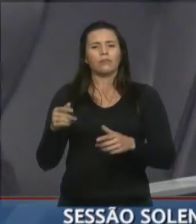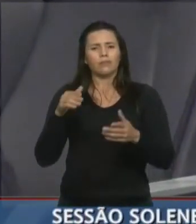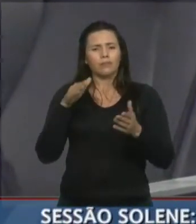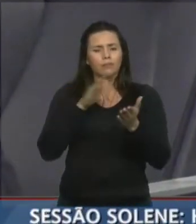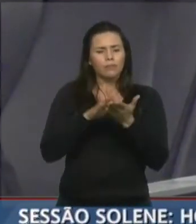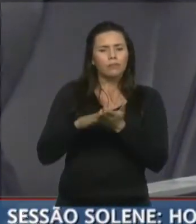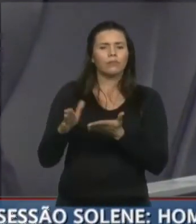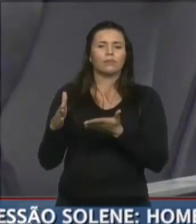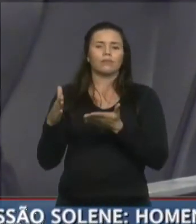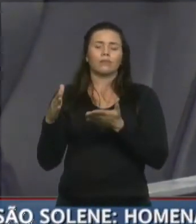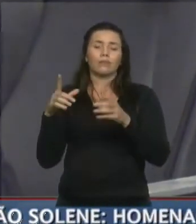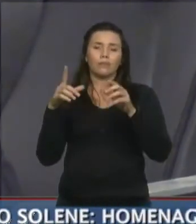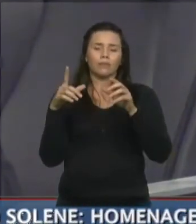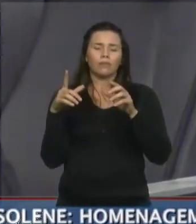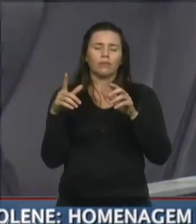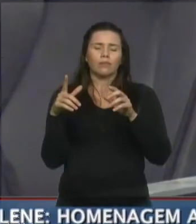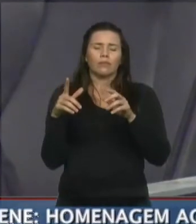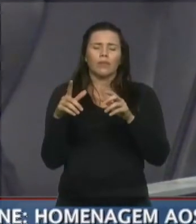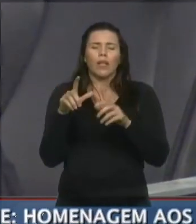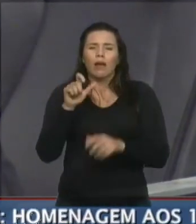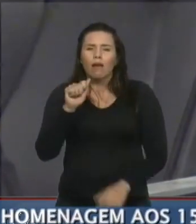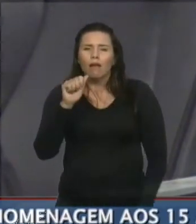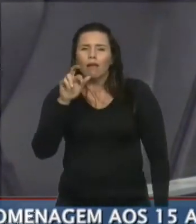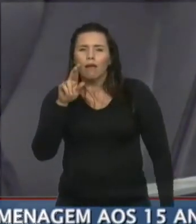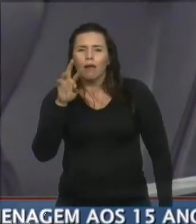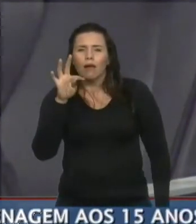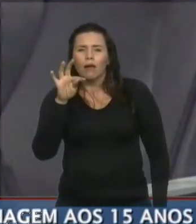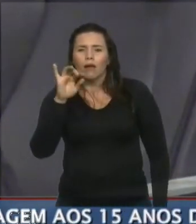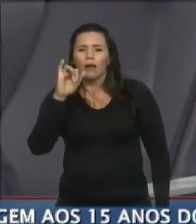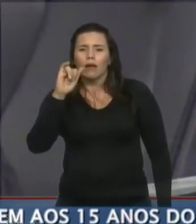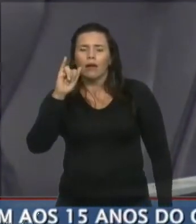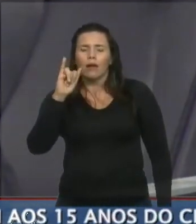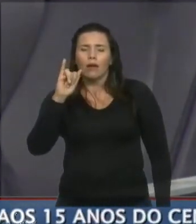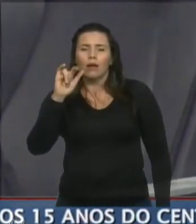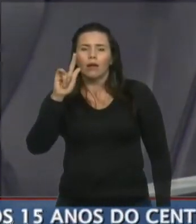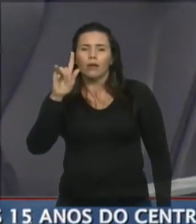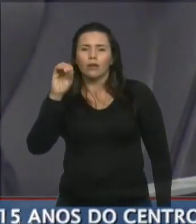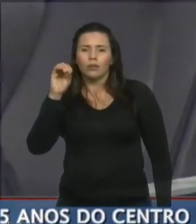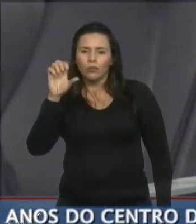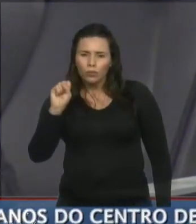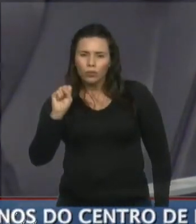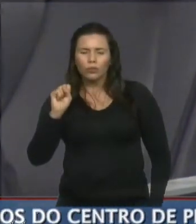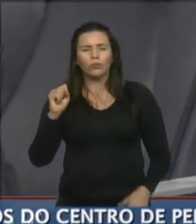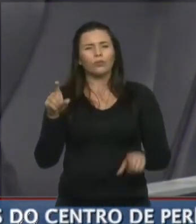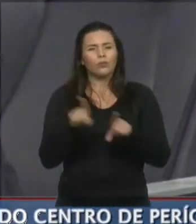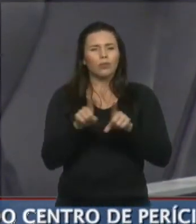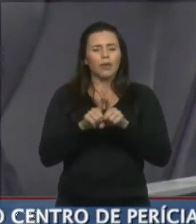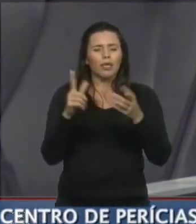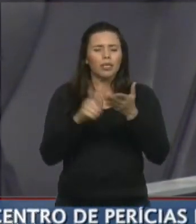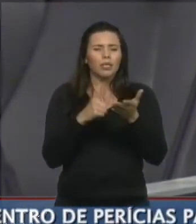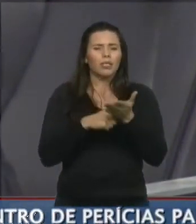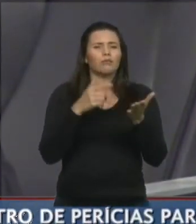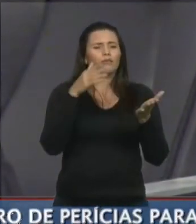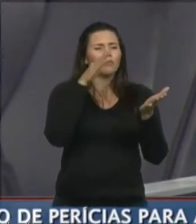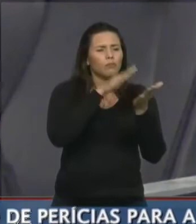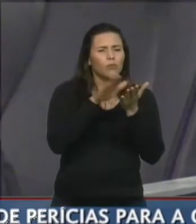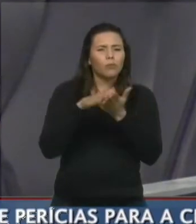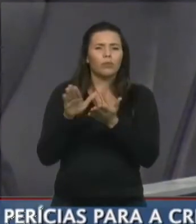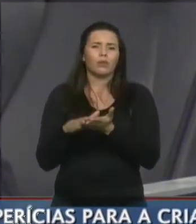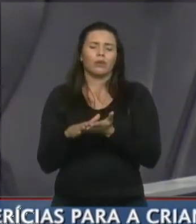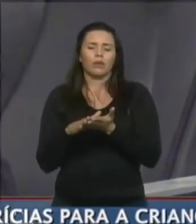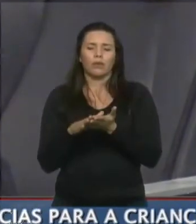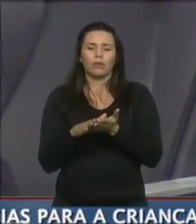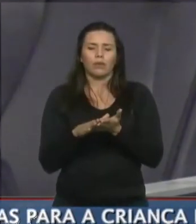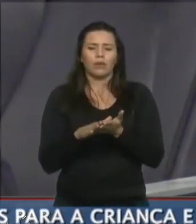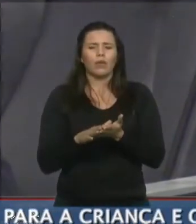publicações, de atividades relacionadas à atividade do Centro de Perícias. Eles